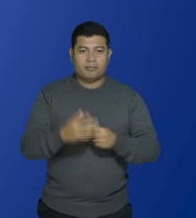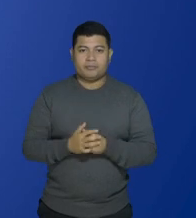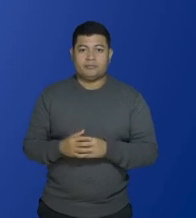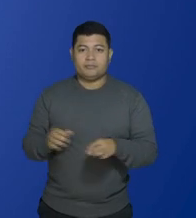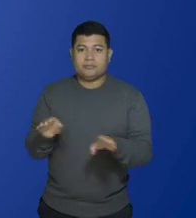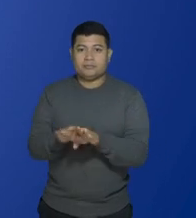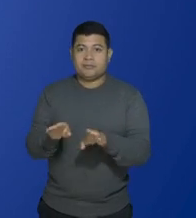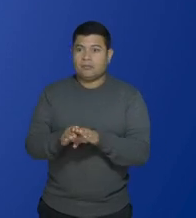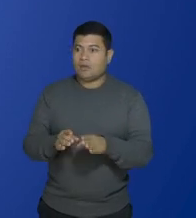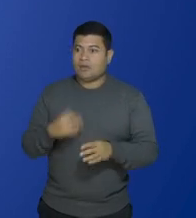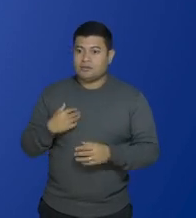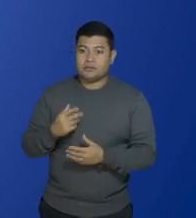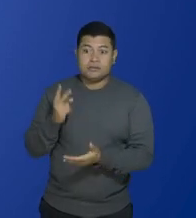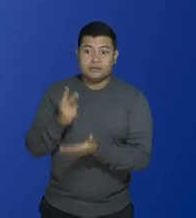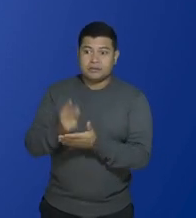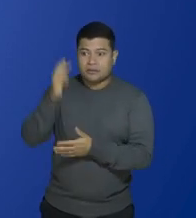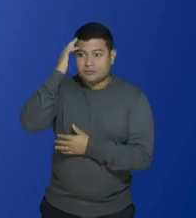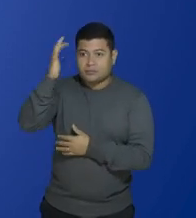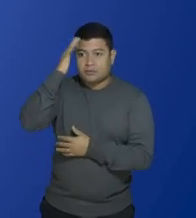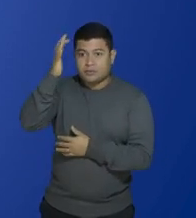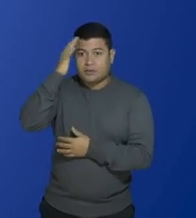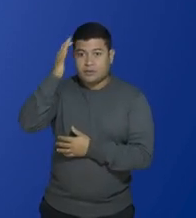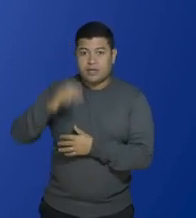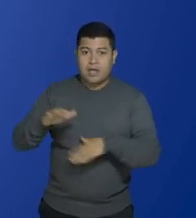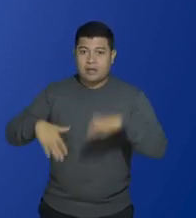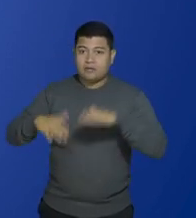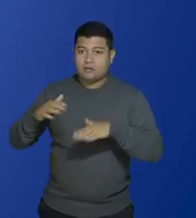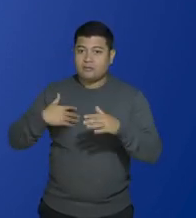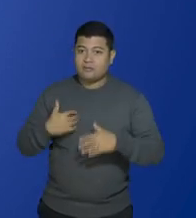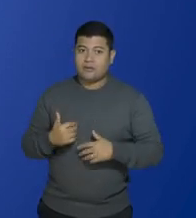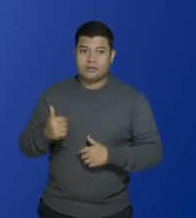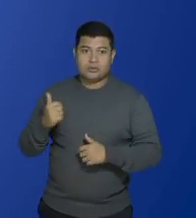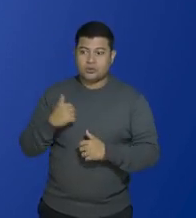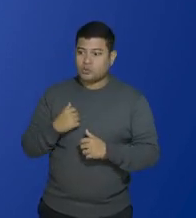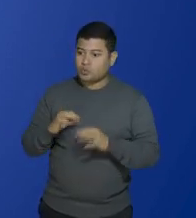né? Muitas vezes, age como se estivesse a todo vapor.